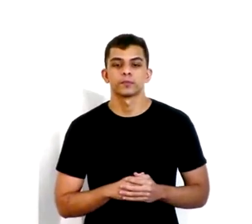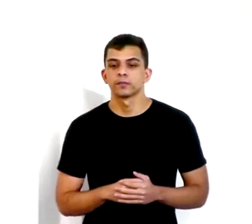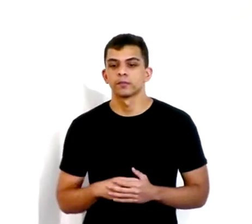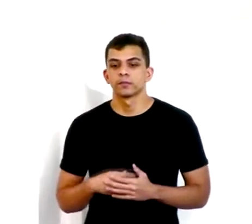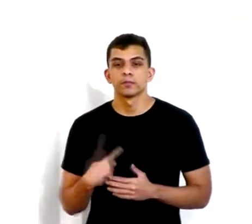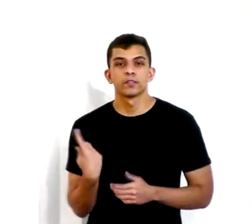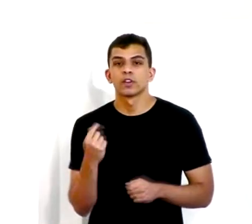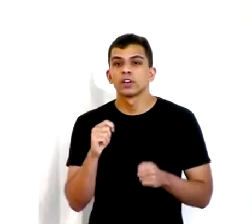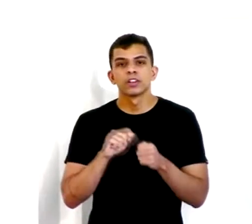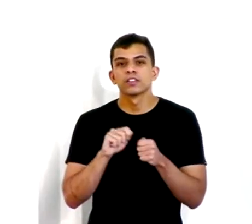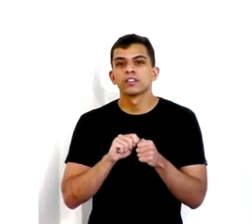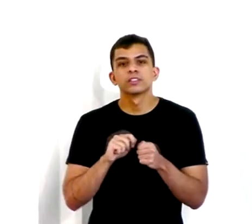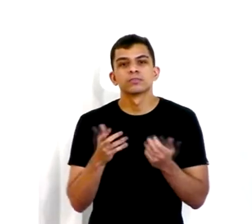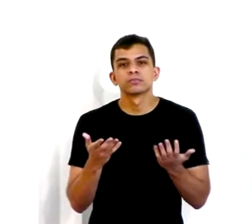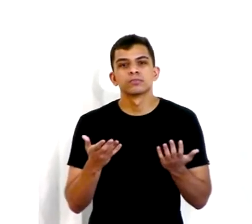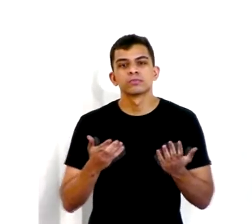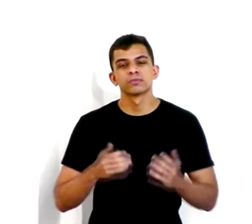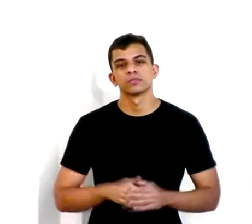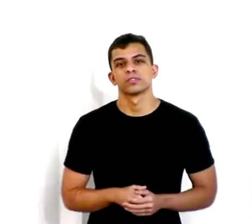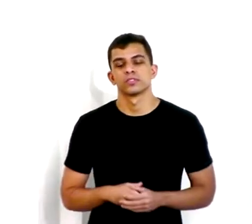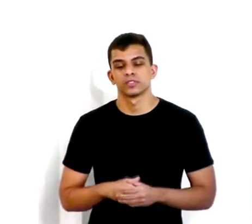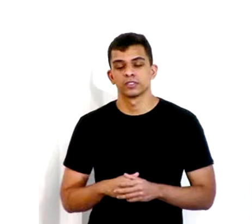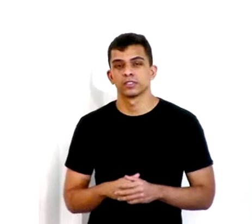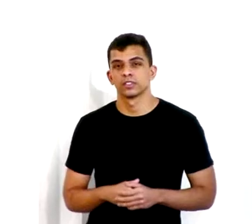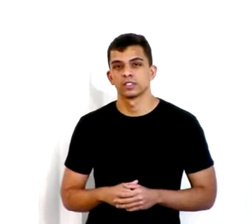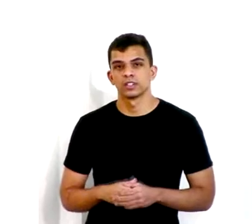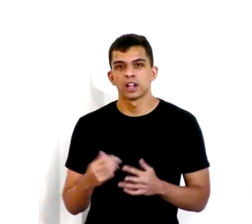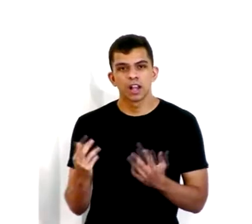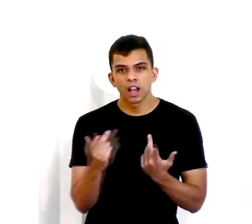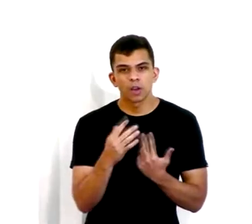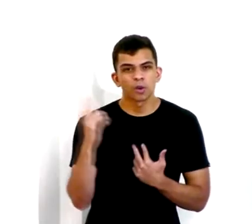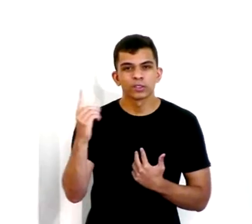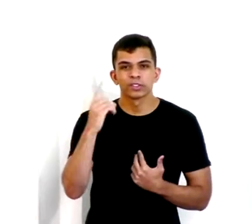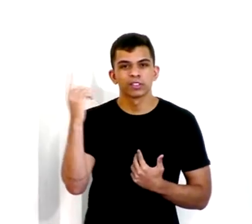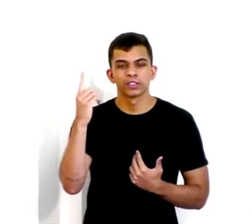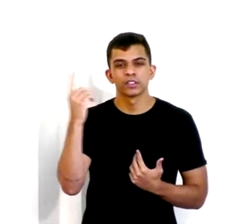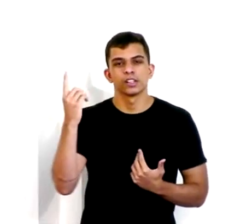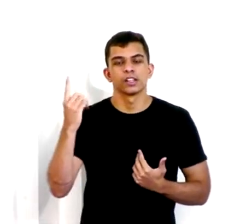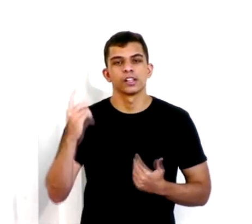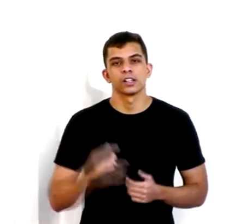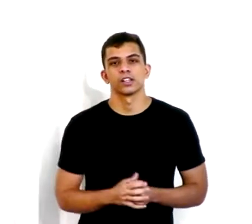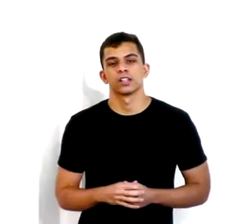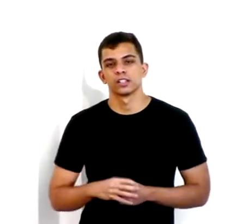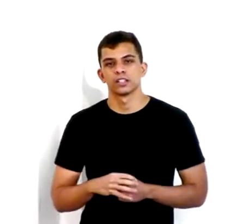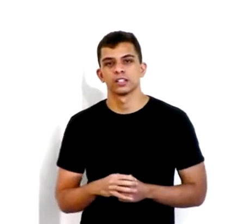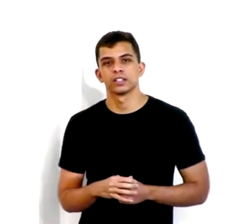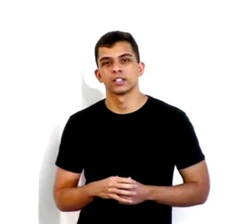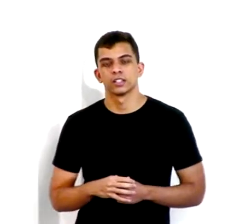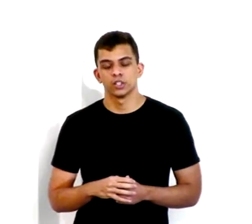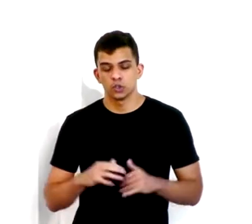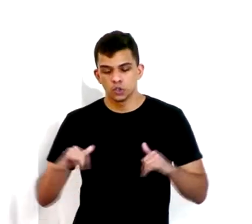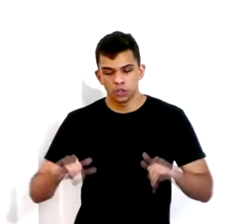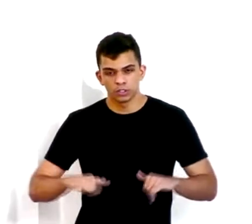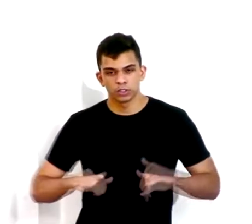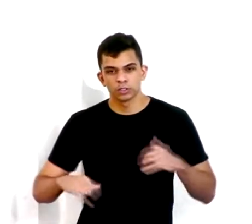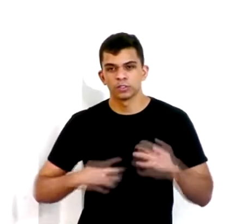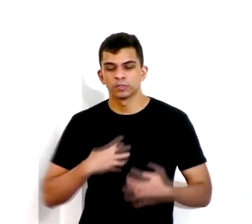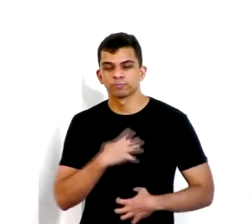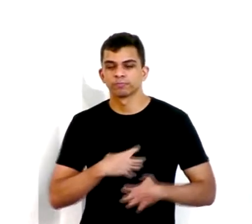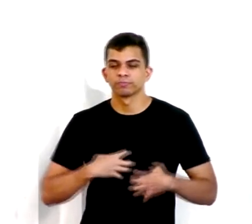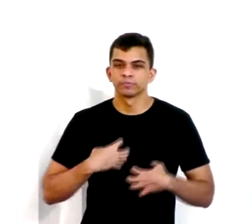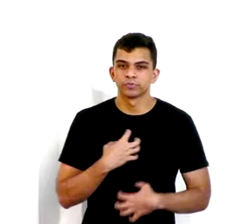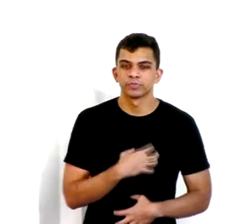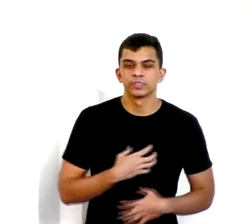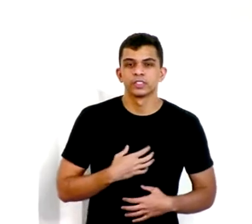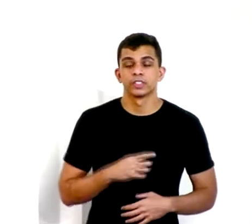com isto? O que Davi fez com o seu sofrimento e dor, com a sua angústia? Os versos de 4 a